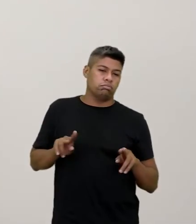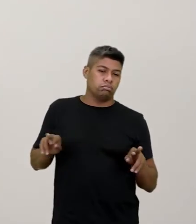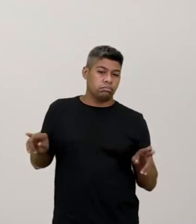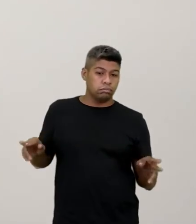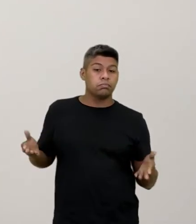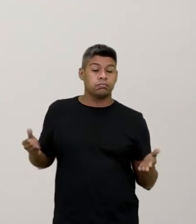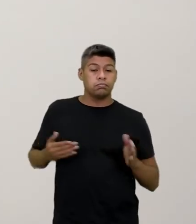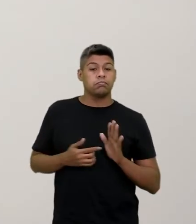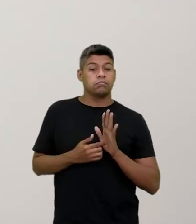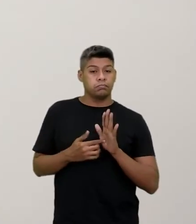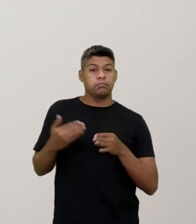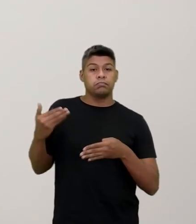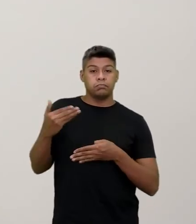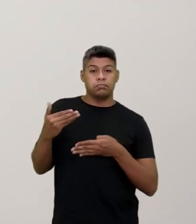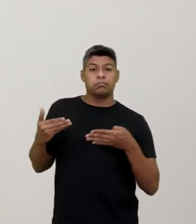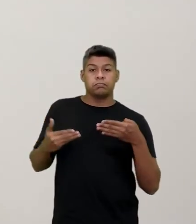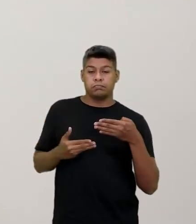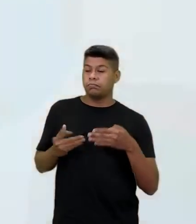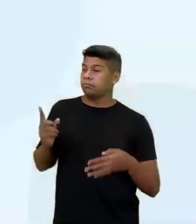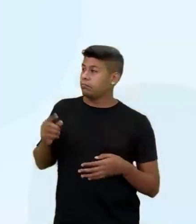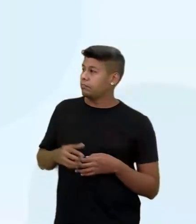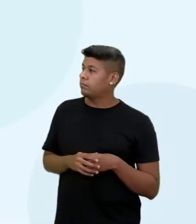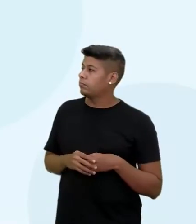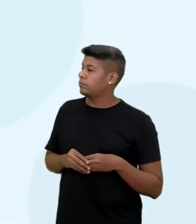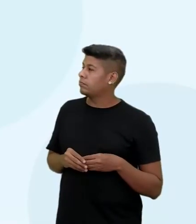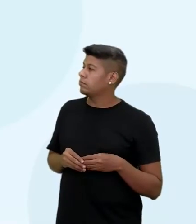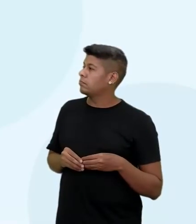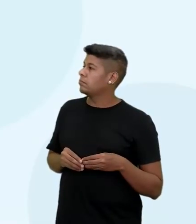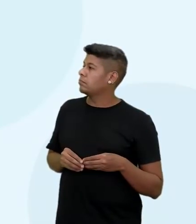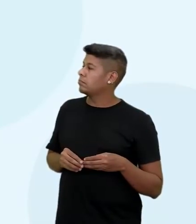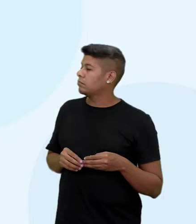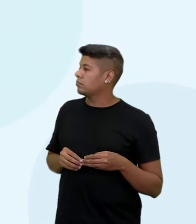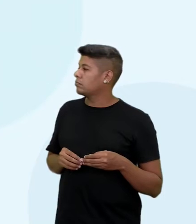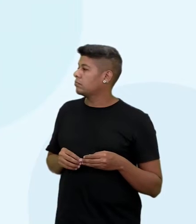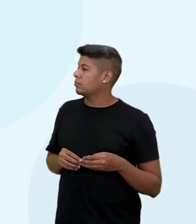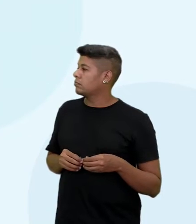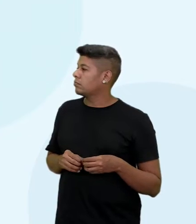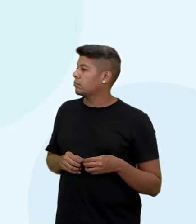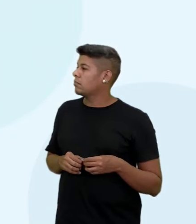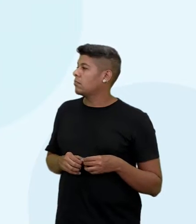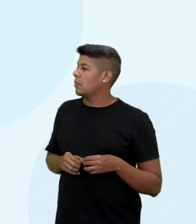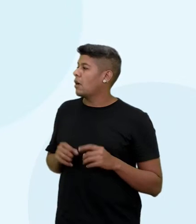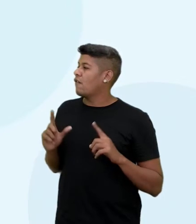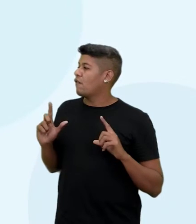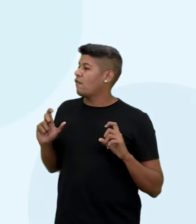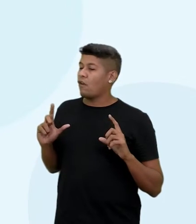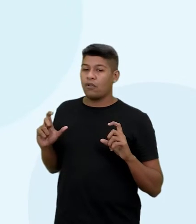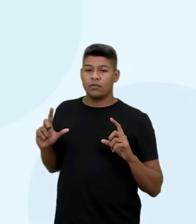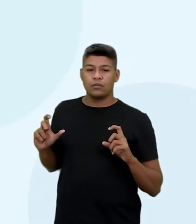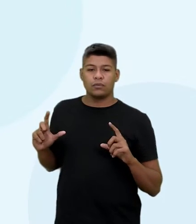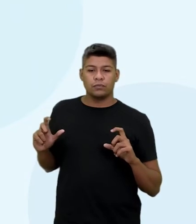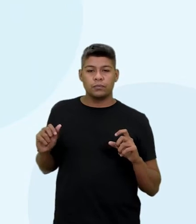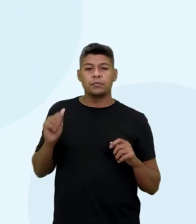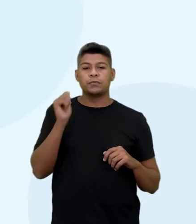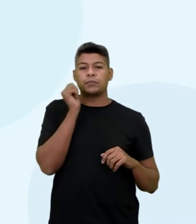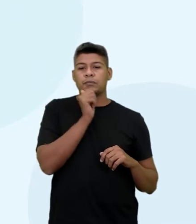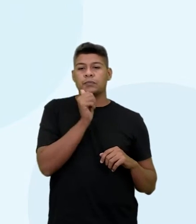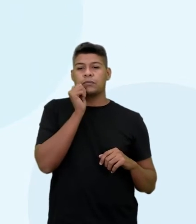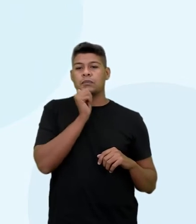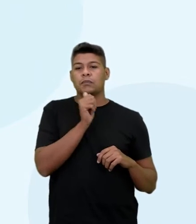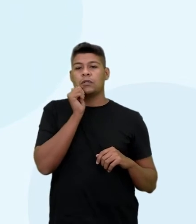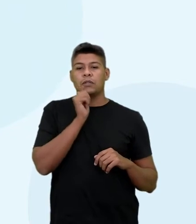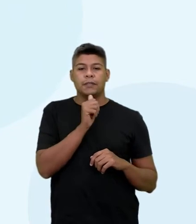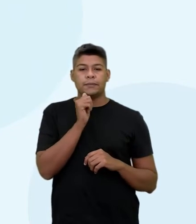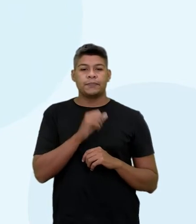Agora sim eu vou mostrar o slide aqui, ó. Nong Tum e Nong Rose, né? Aí a foto da primeira, Nong Tum, a Nong Rose eu não consegui